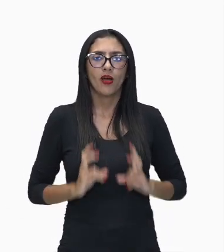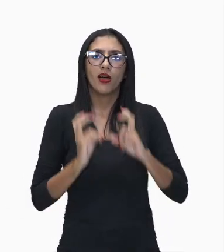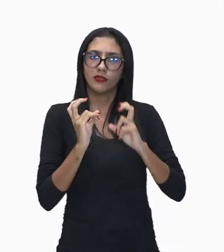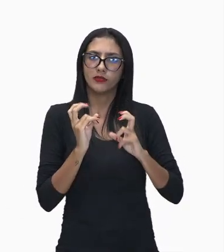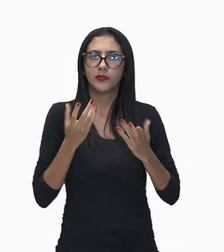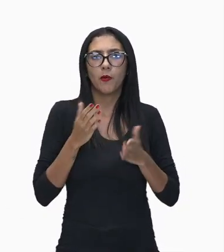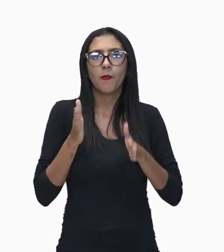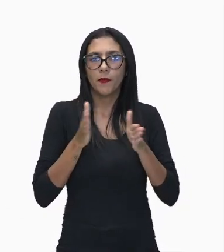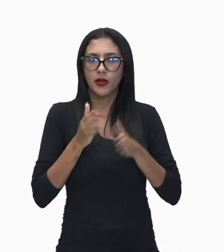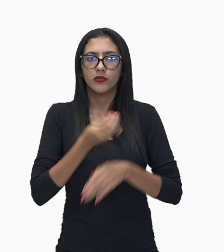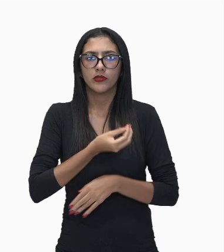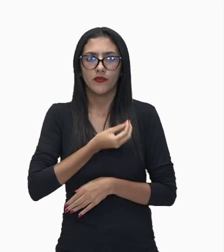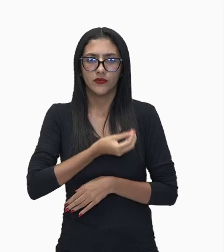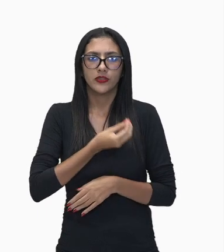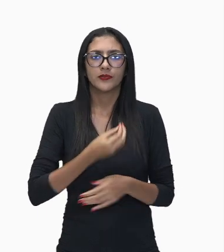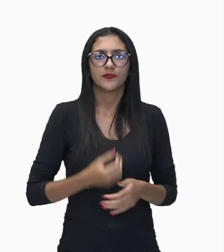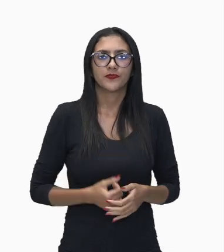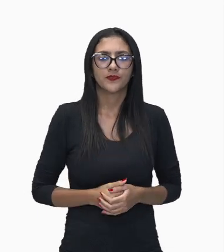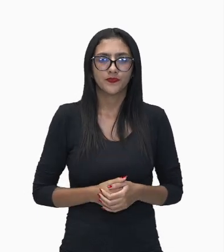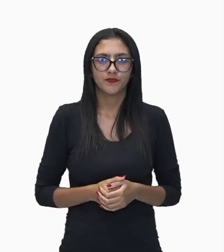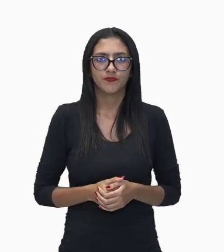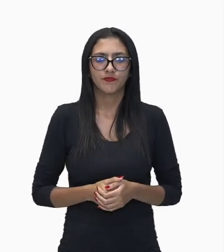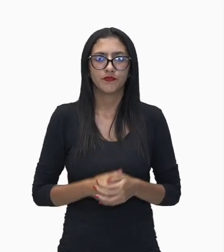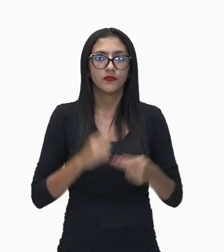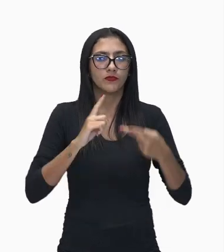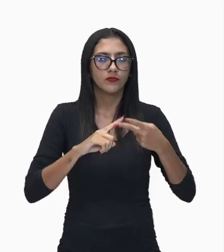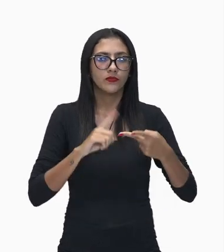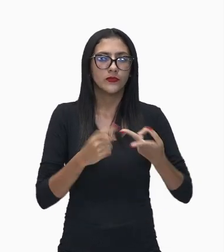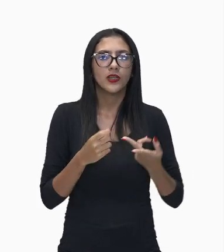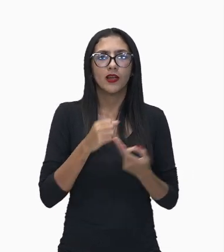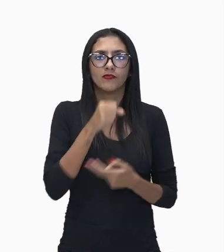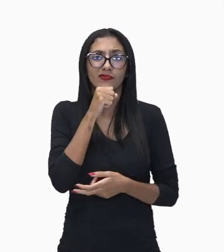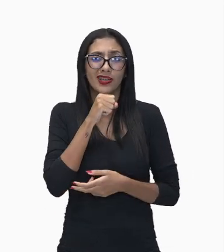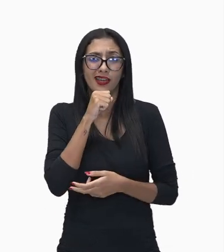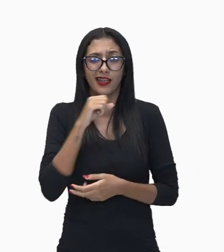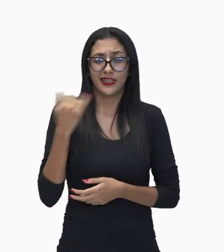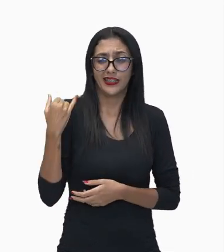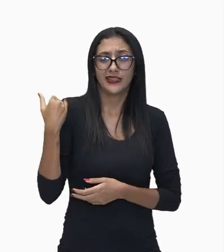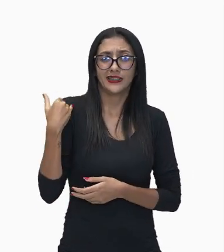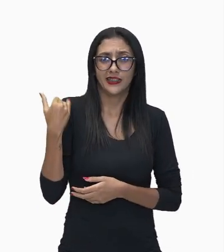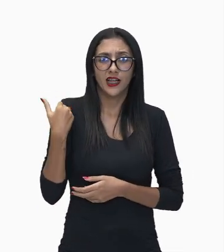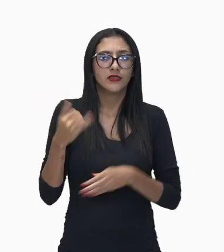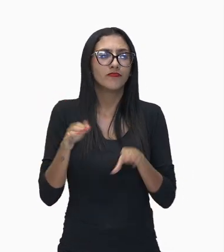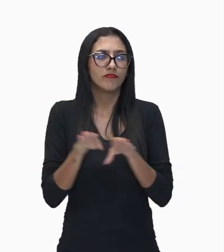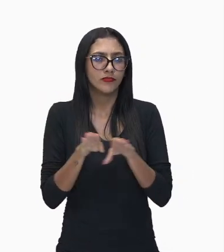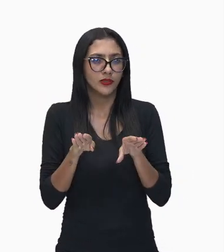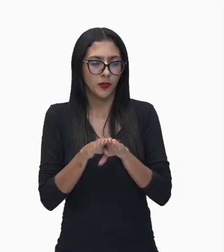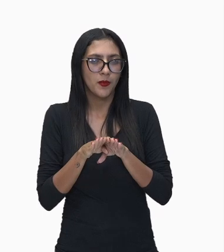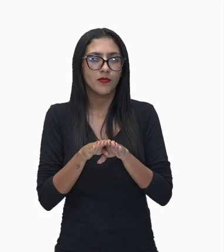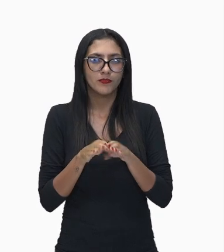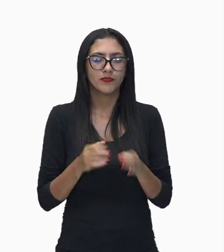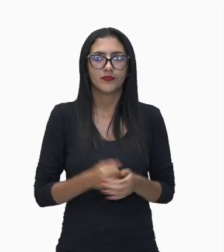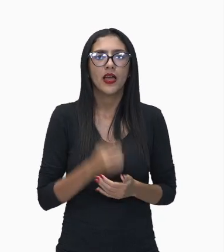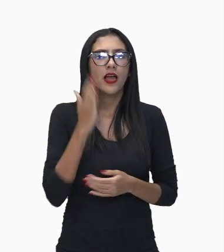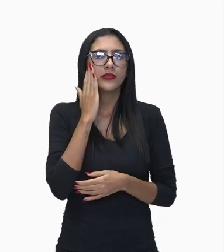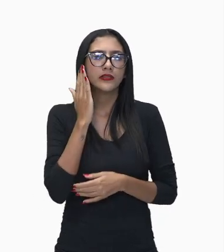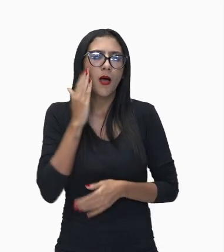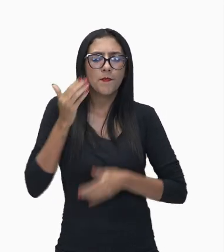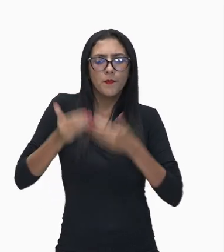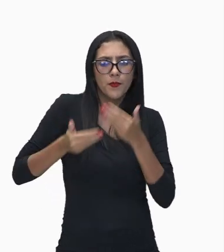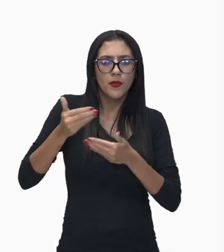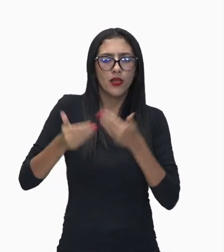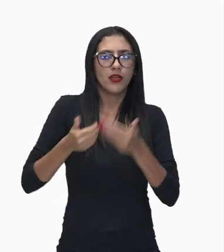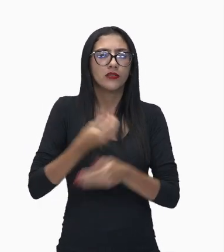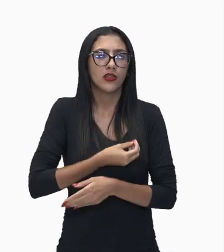né? O envelhecimento também é um fator contribuinte para o surgimento dessas doenças, porque ao longo, né, da nossa vida a gente